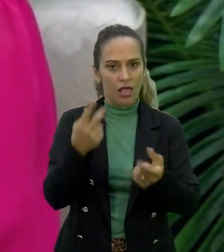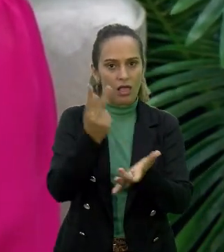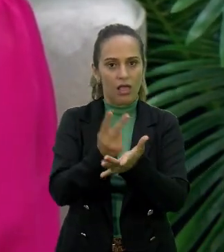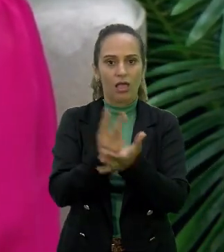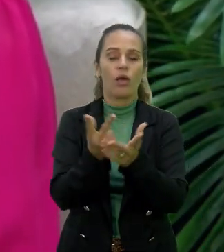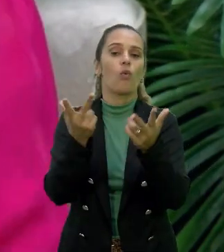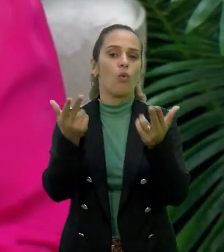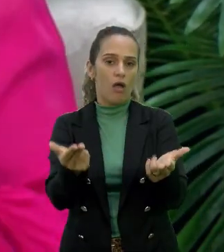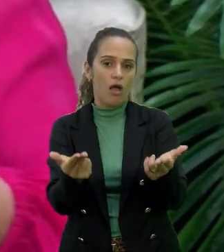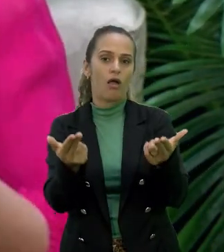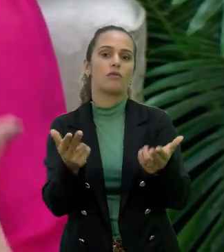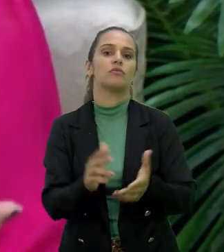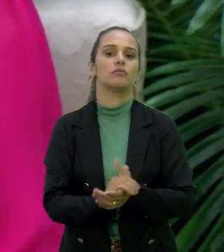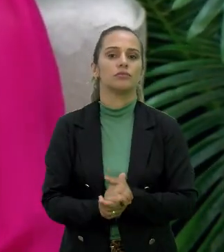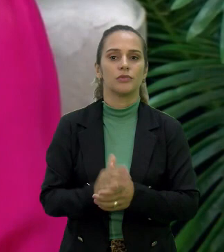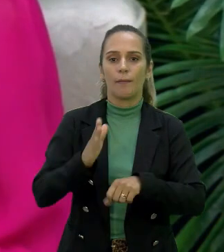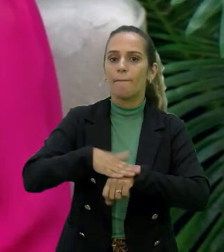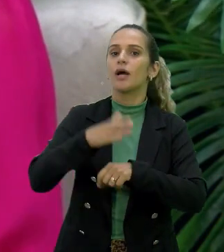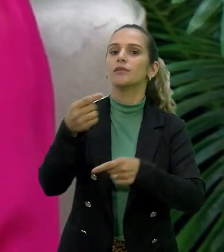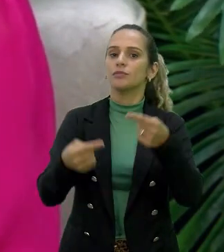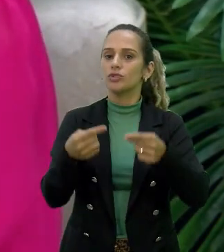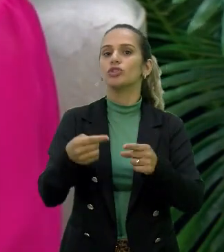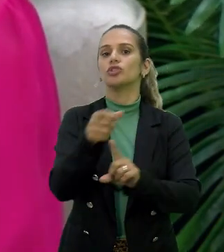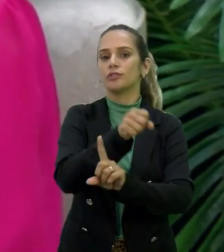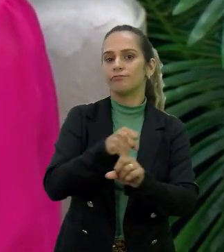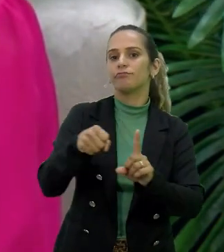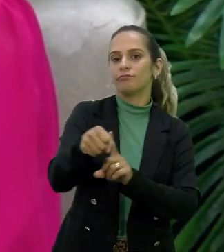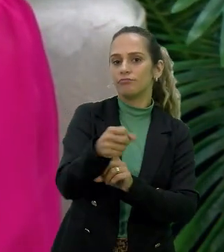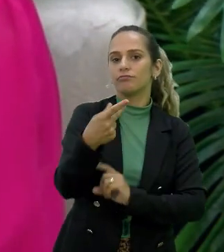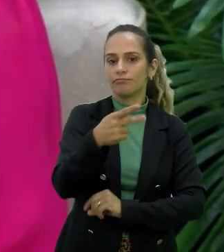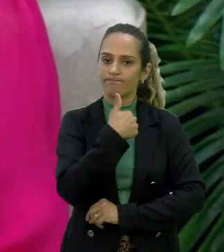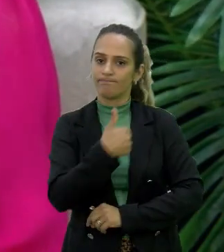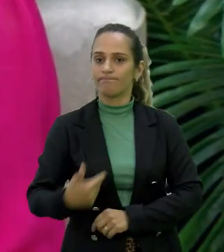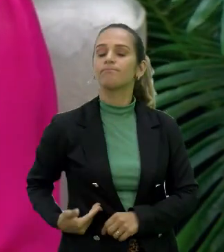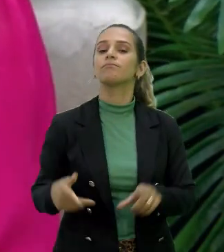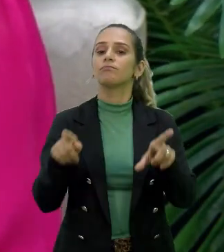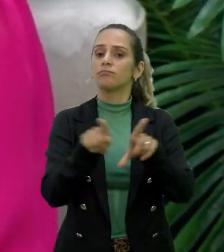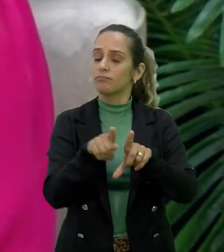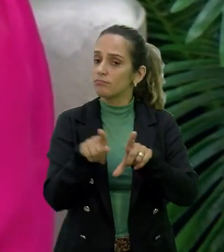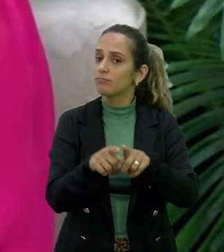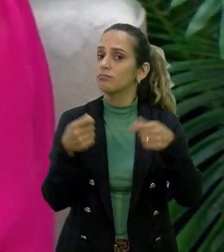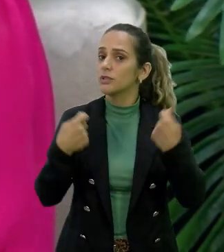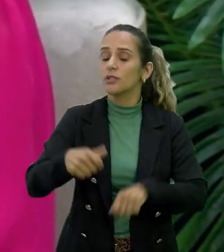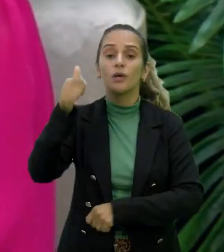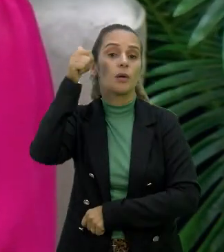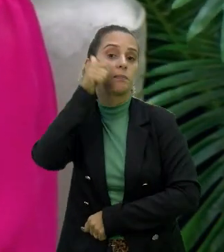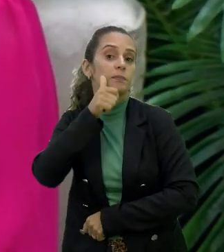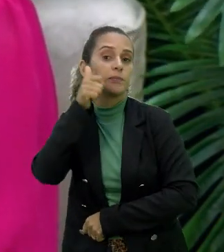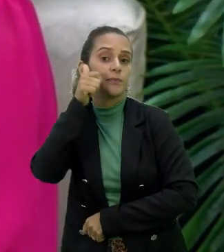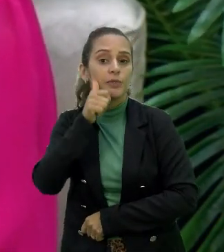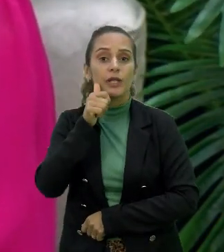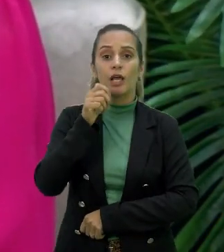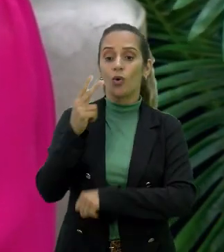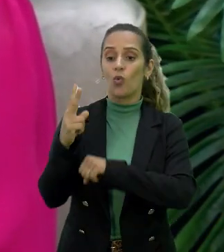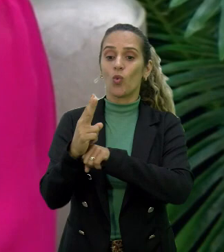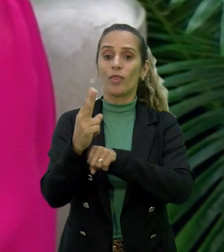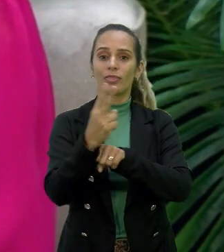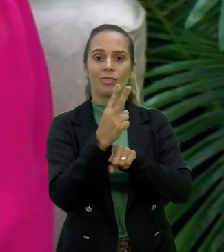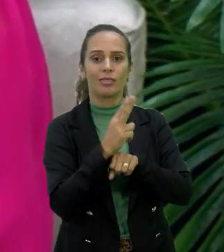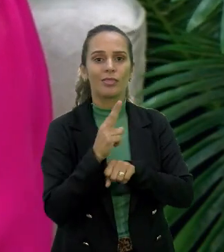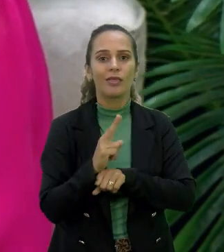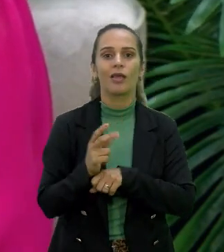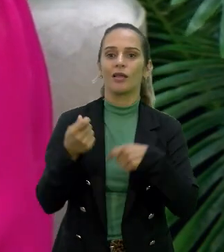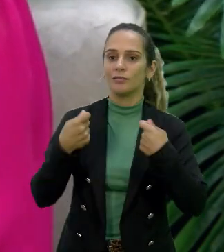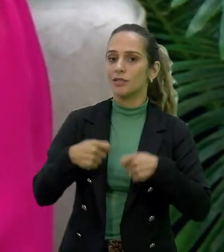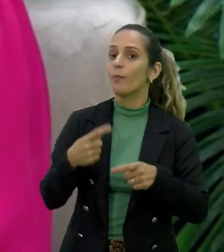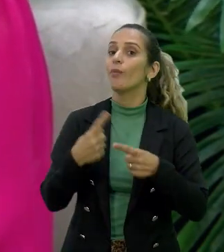as mesmas coisas a necessidade de mais políticas públicas para mulher a necessidade de que a mulher esteja protegida